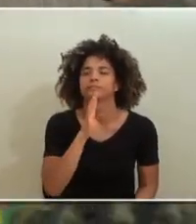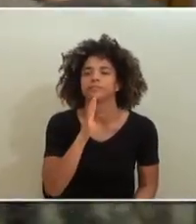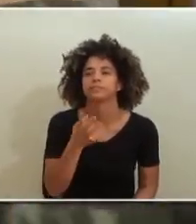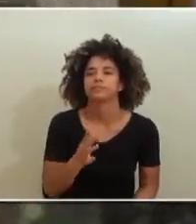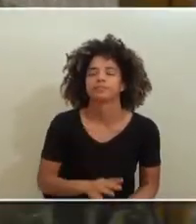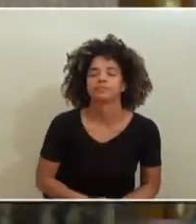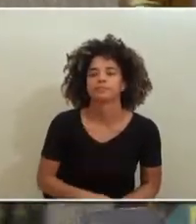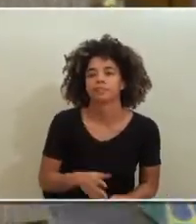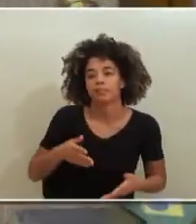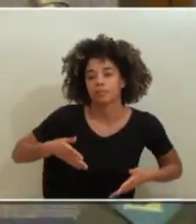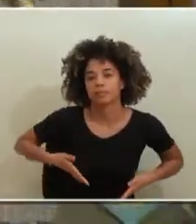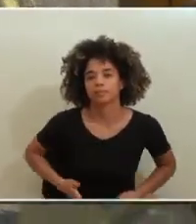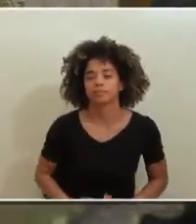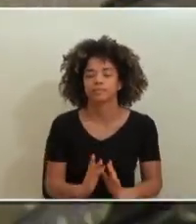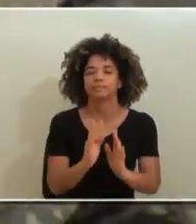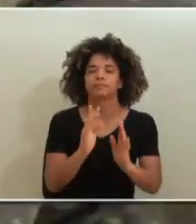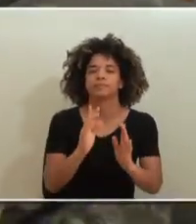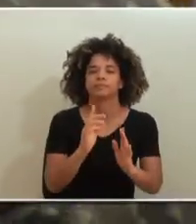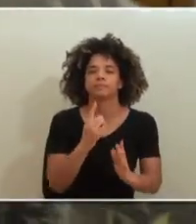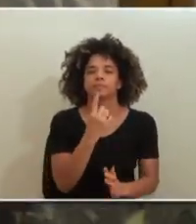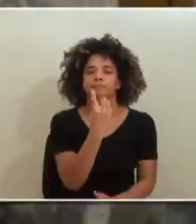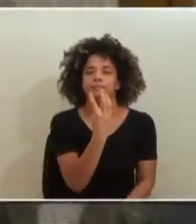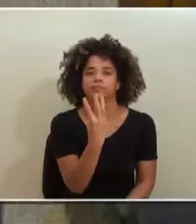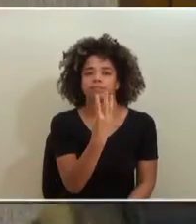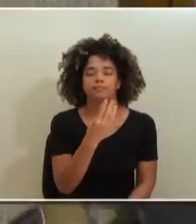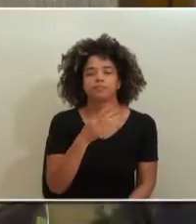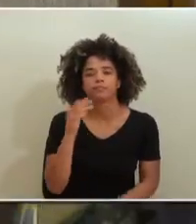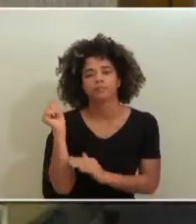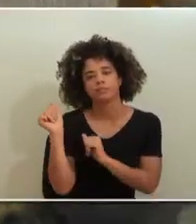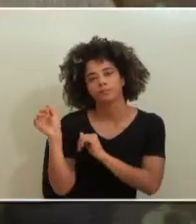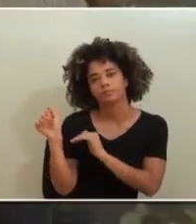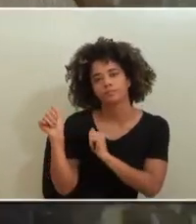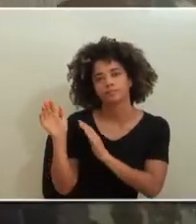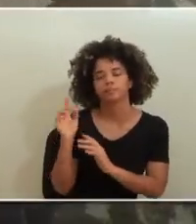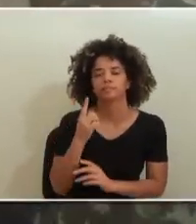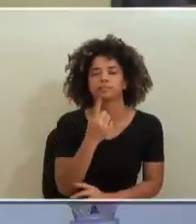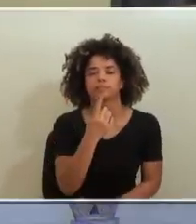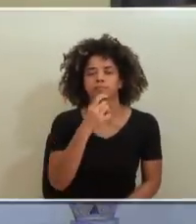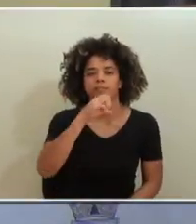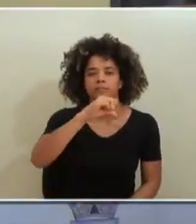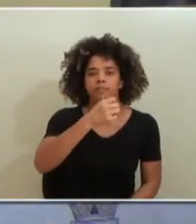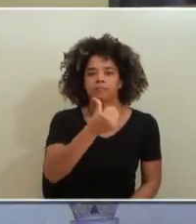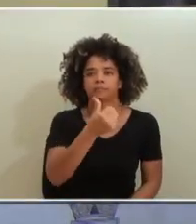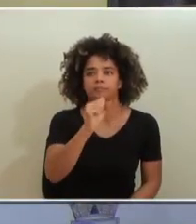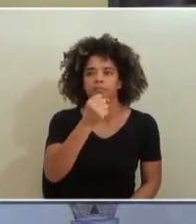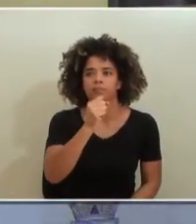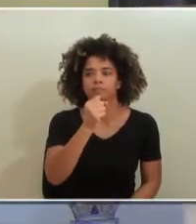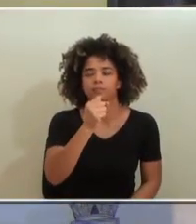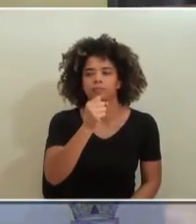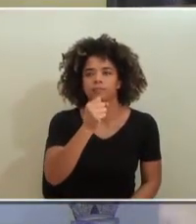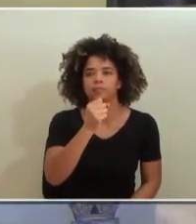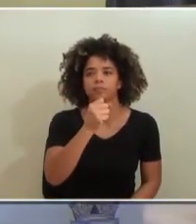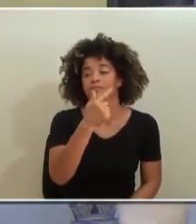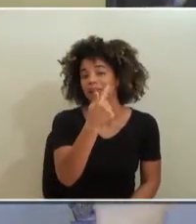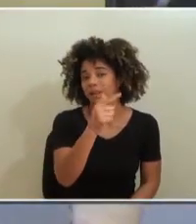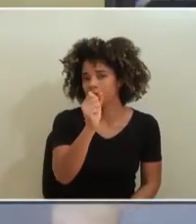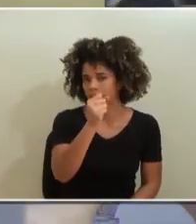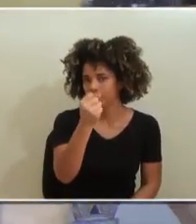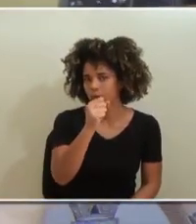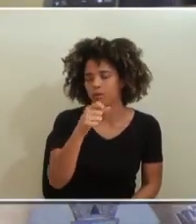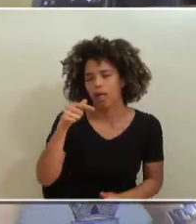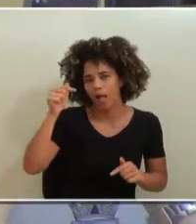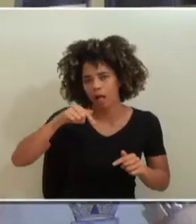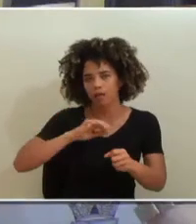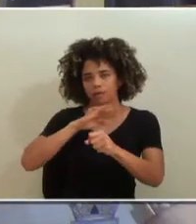de dezembro de 1968, nessa encantadora cidade de Foz do Iguaçu. Sua jornada educacional